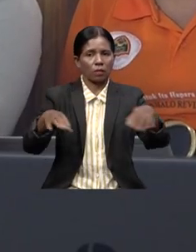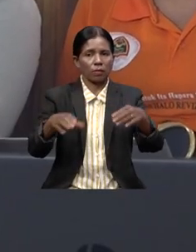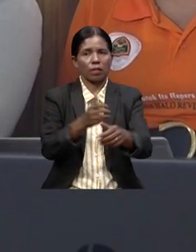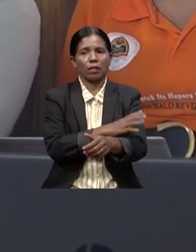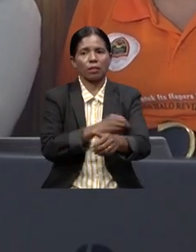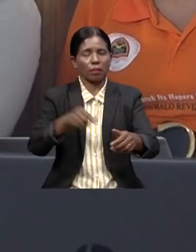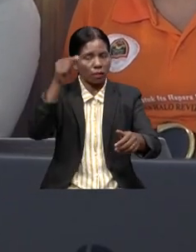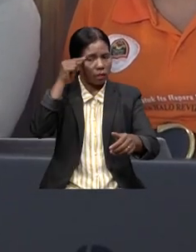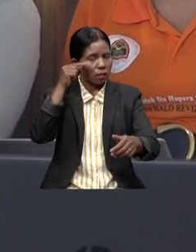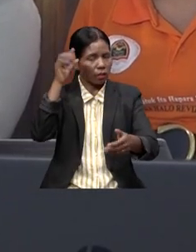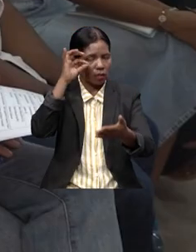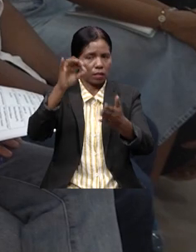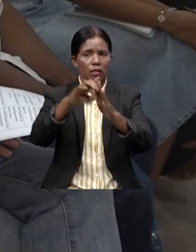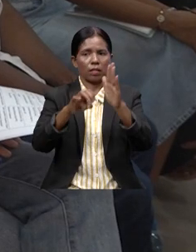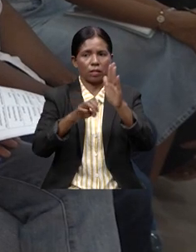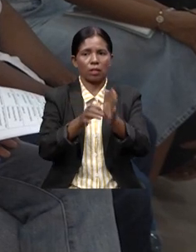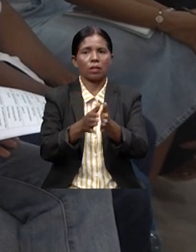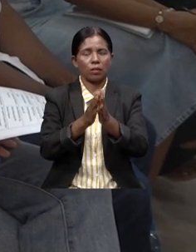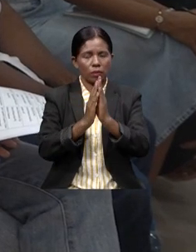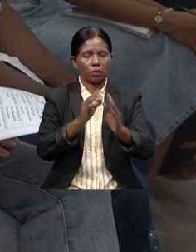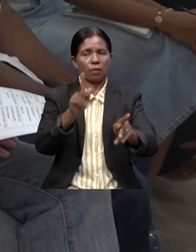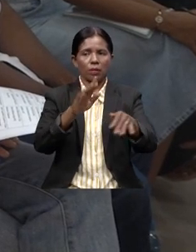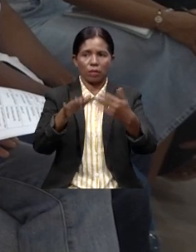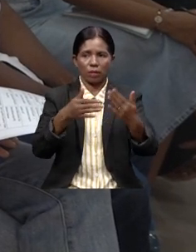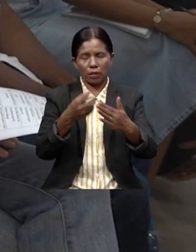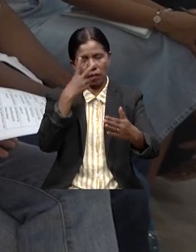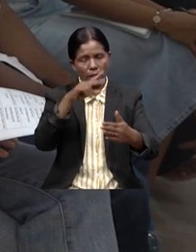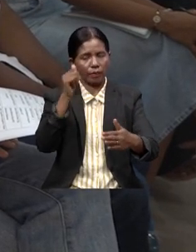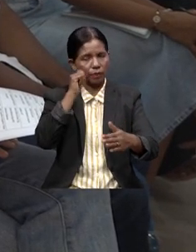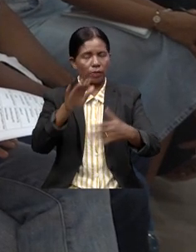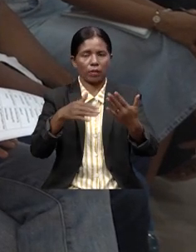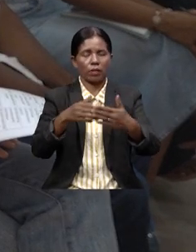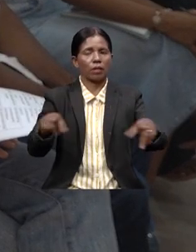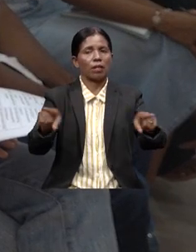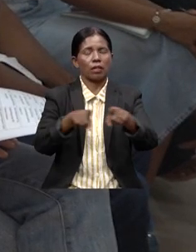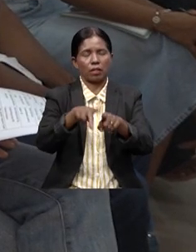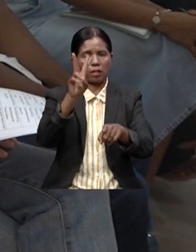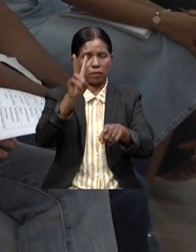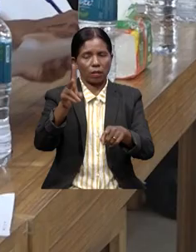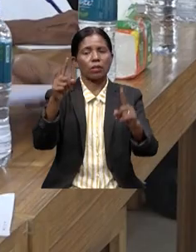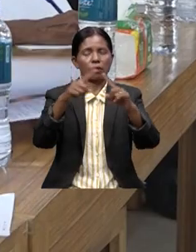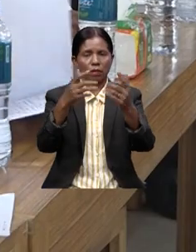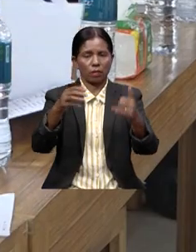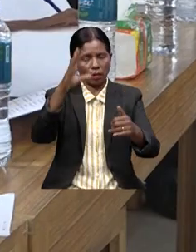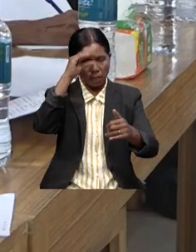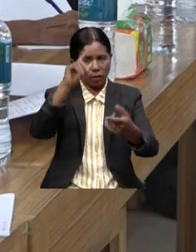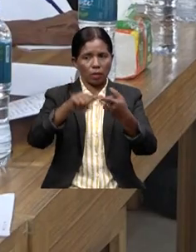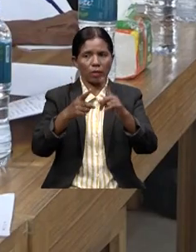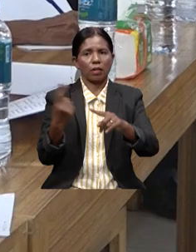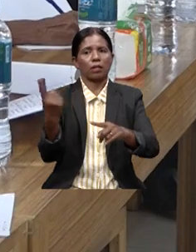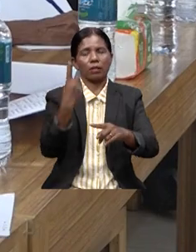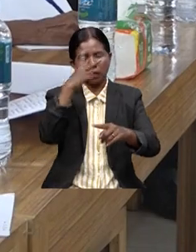baseia bazenero, secretário de Estado de Russo da Sociedade, atulabele harefeto Cira Hanesan Classe da Rua, tambato agora mane maluk sei na